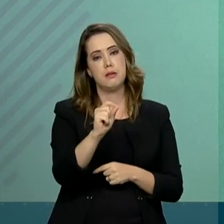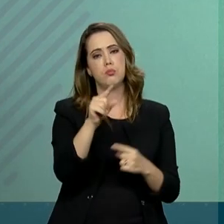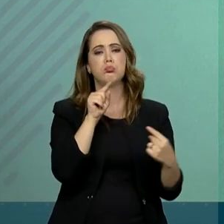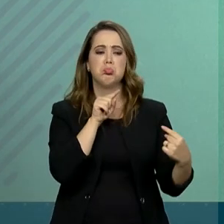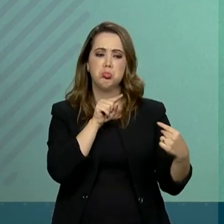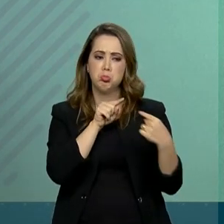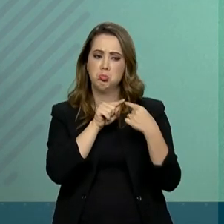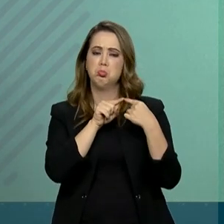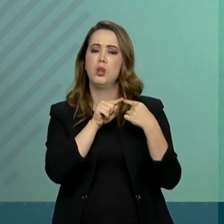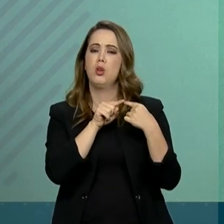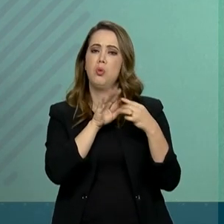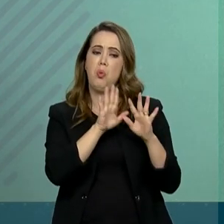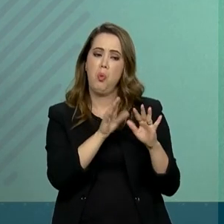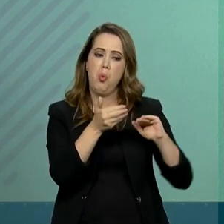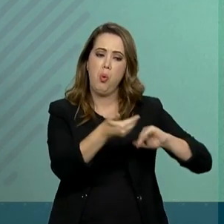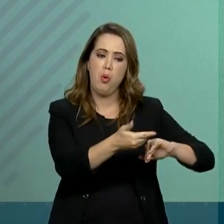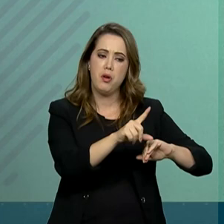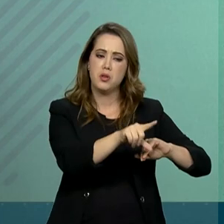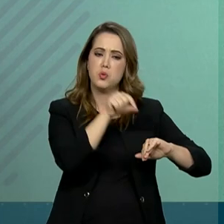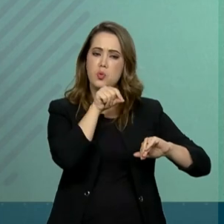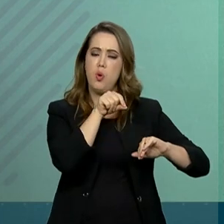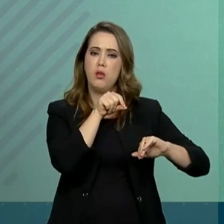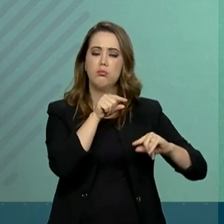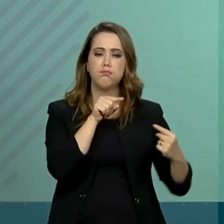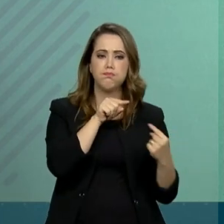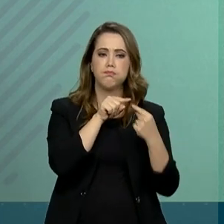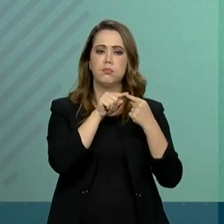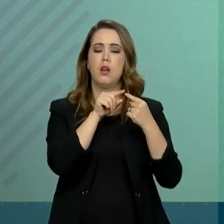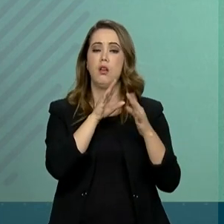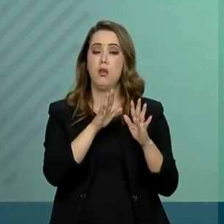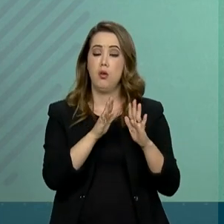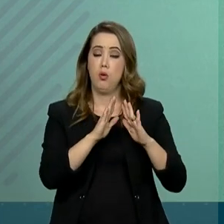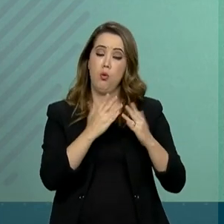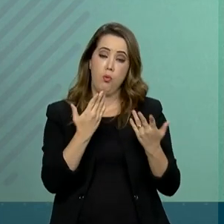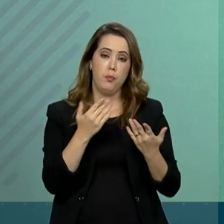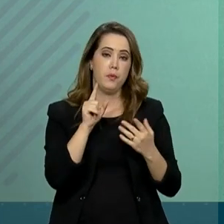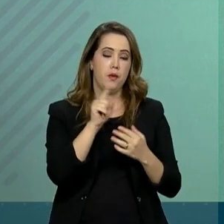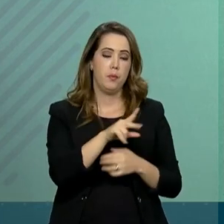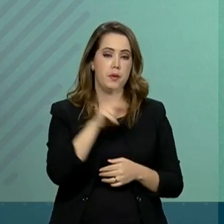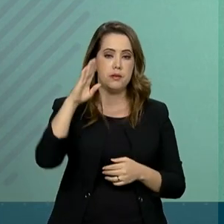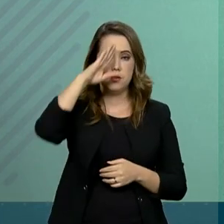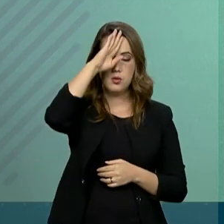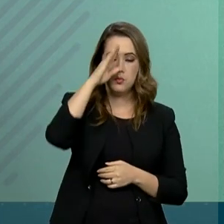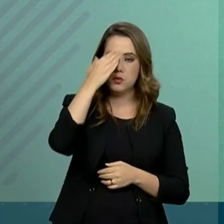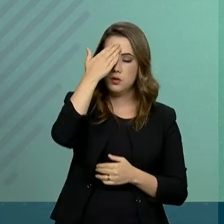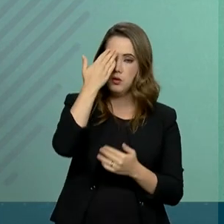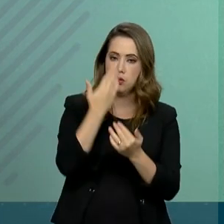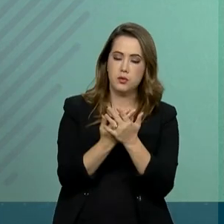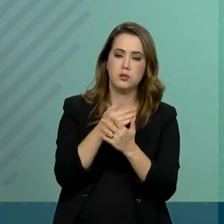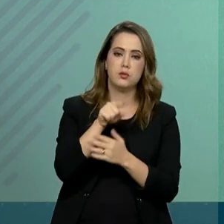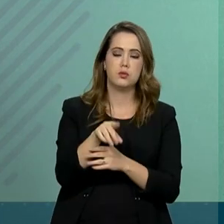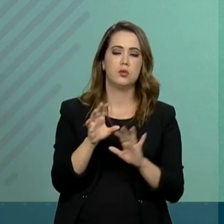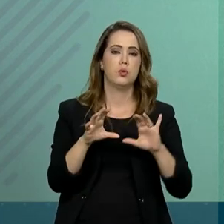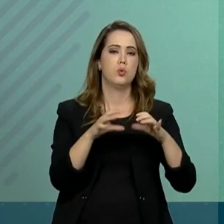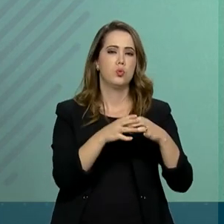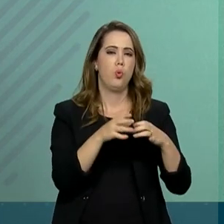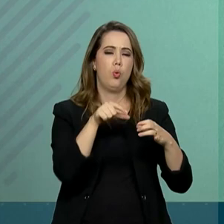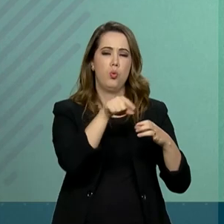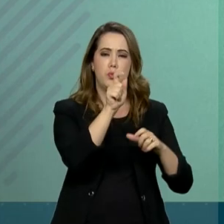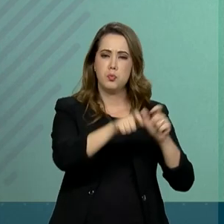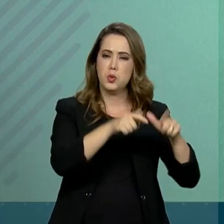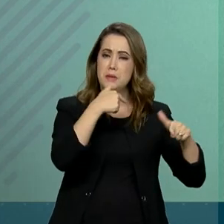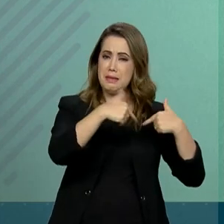por parte do congresso da solicitação do governo o presidente emocionada tem a crença que os parlamentares vão